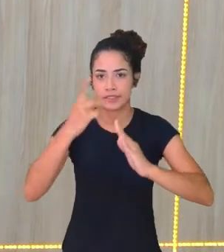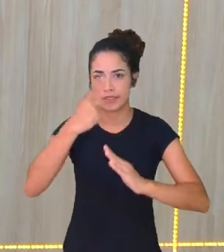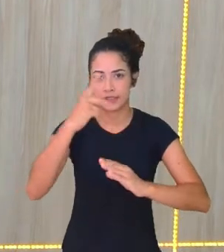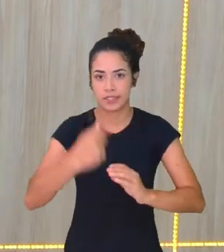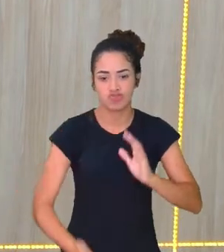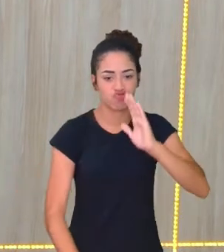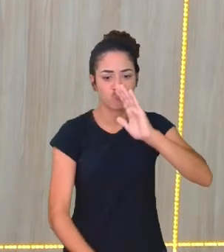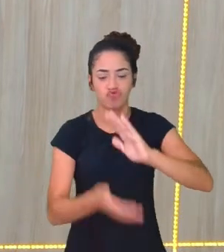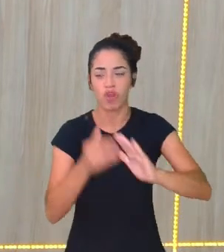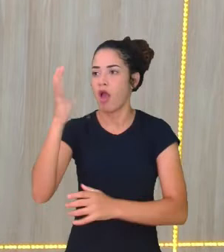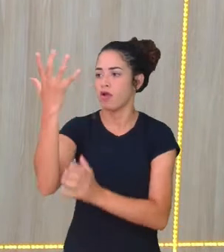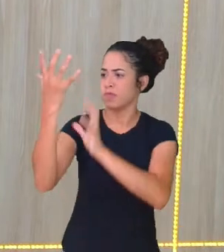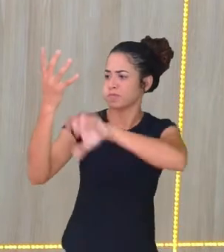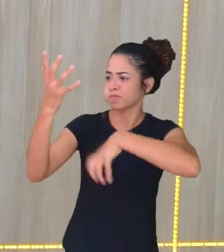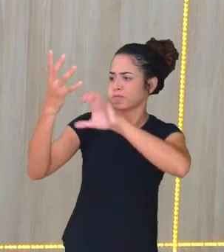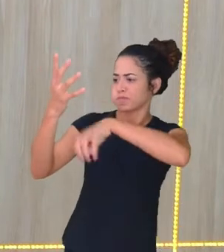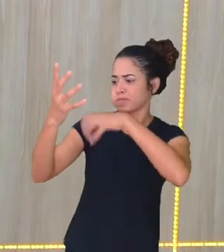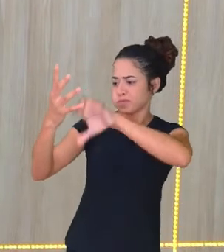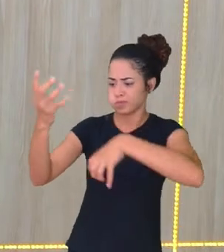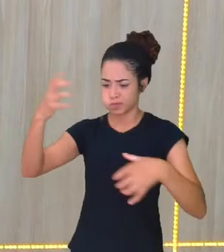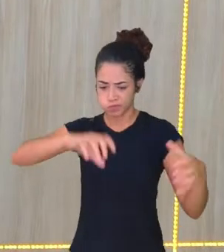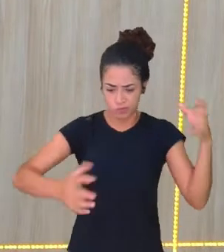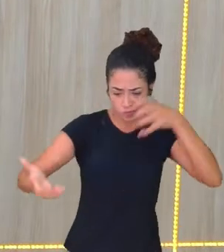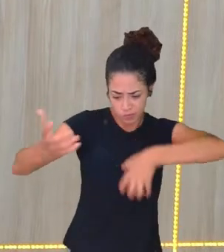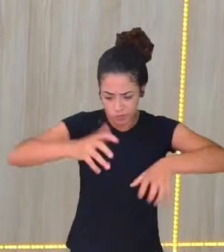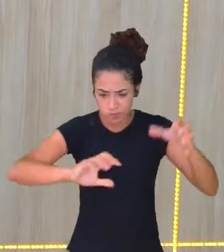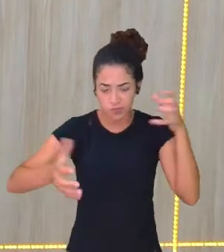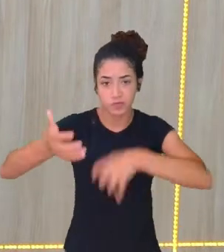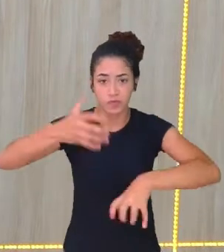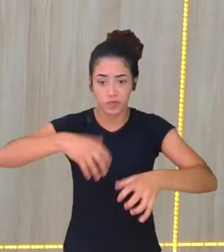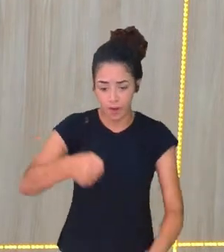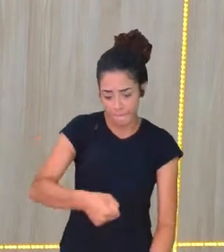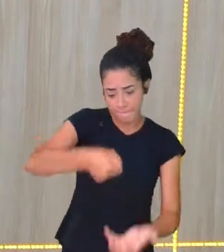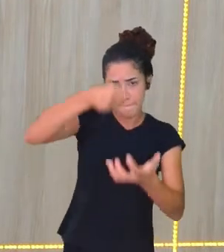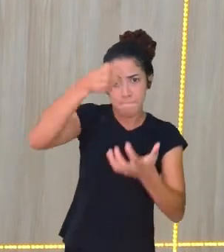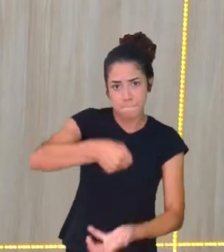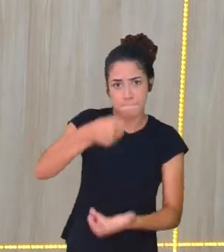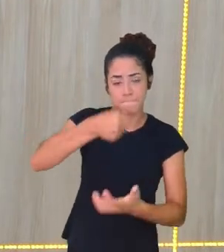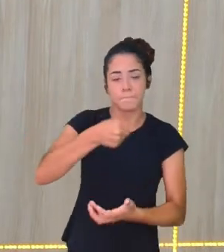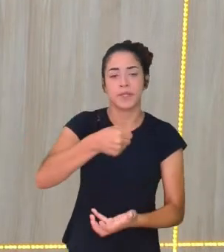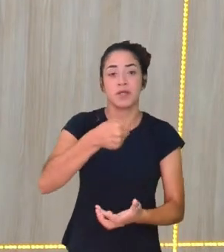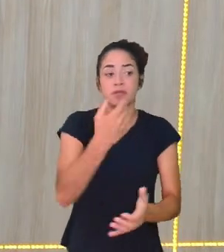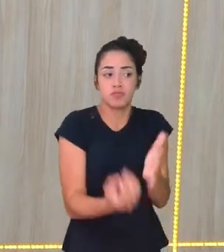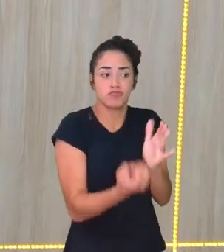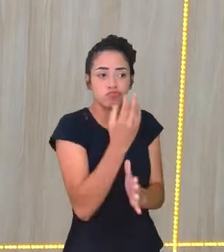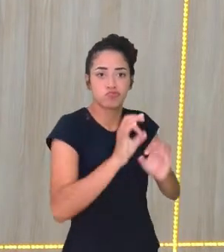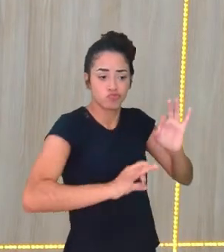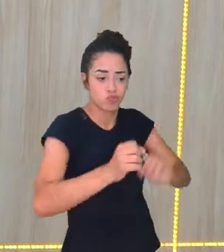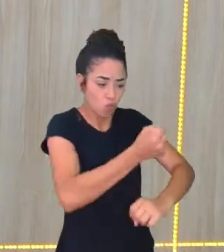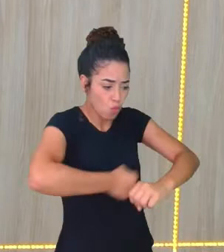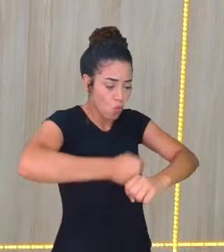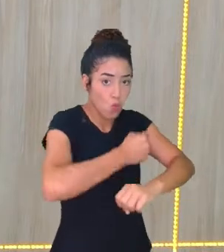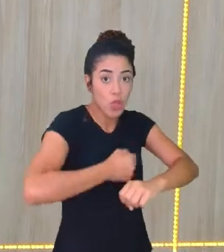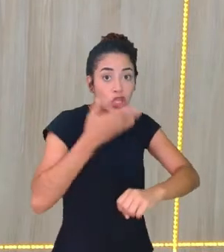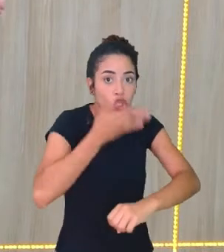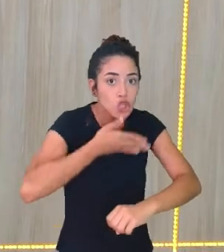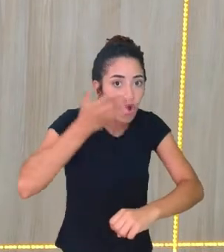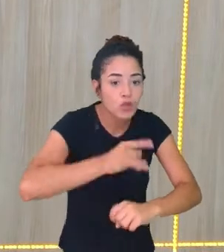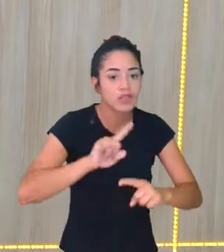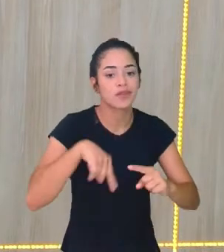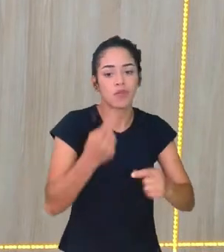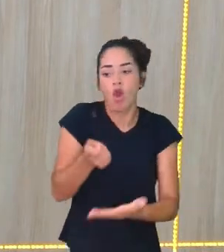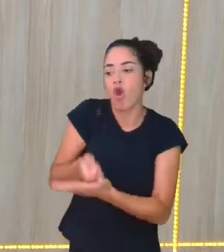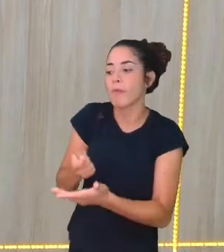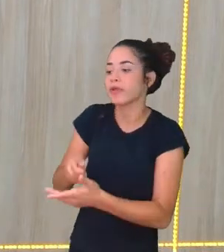as jacas todinha do pé leve certo produz uma grande quantidade de doce de jaca e depois obrigo ele